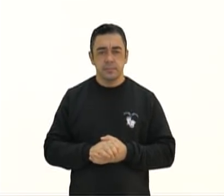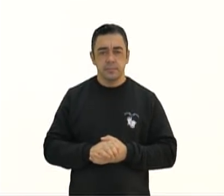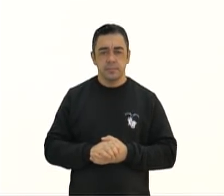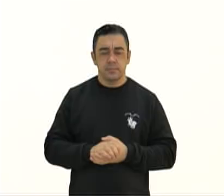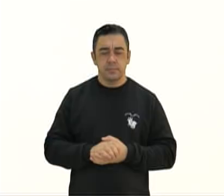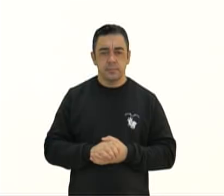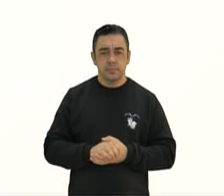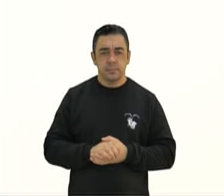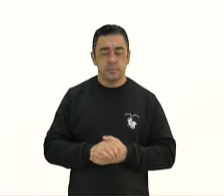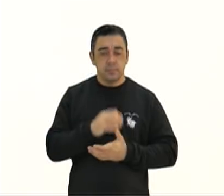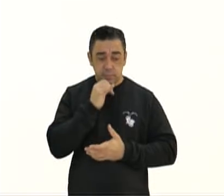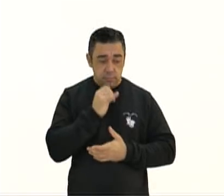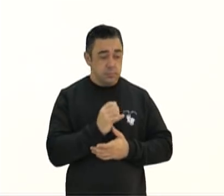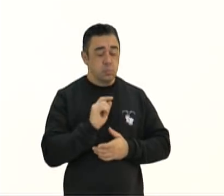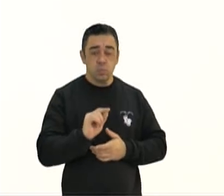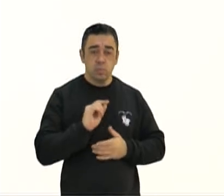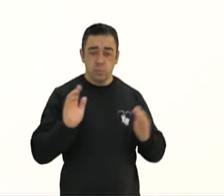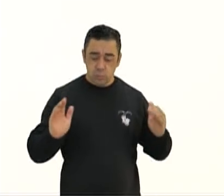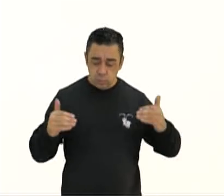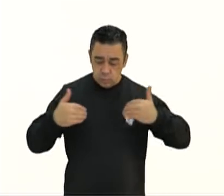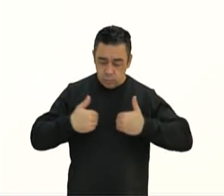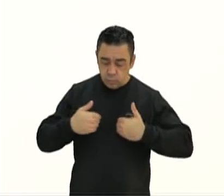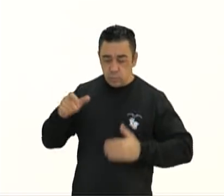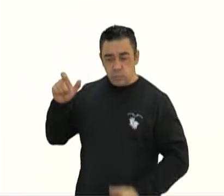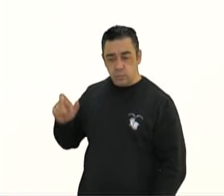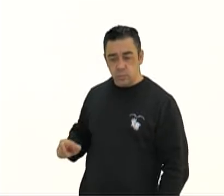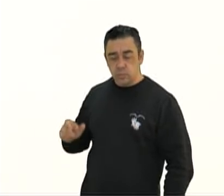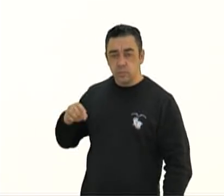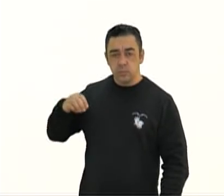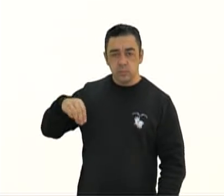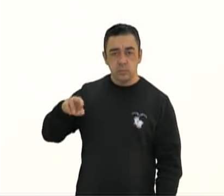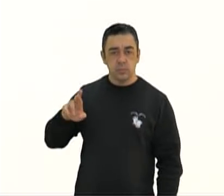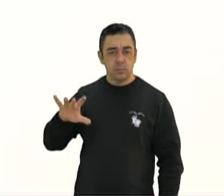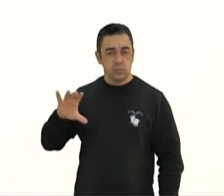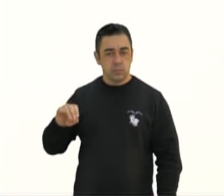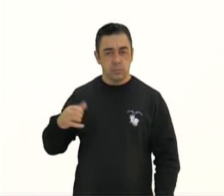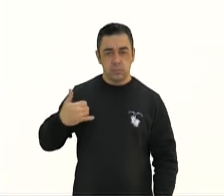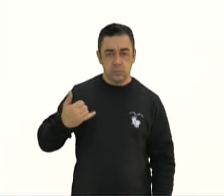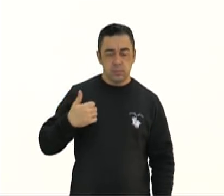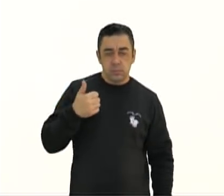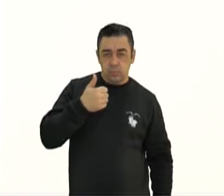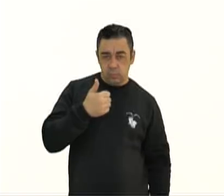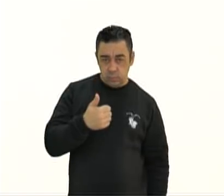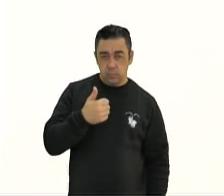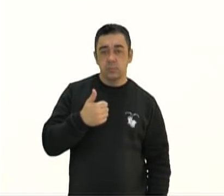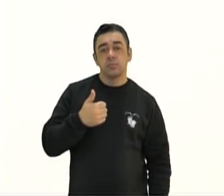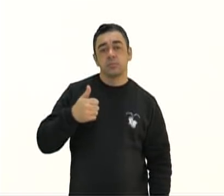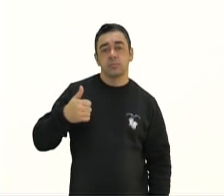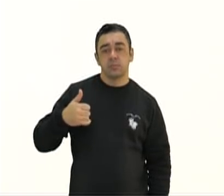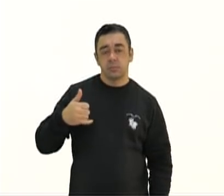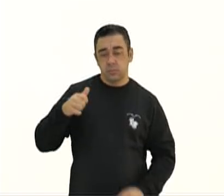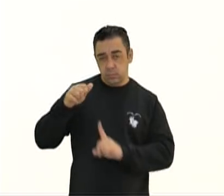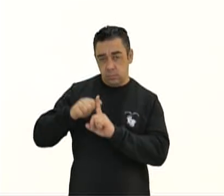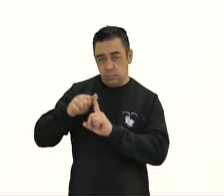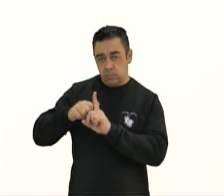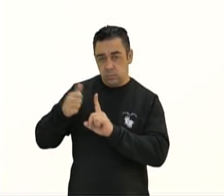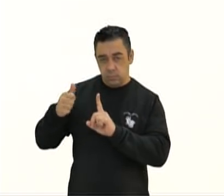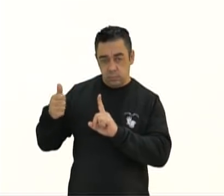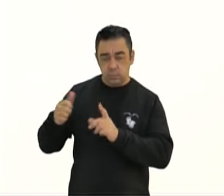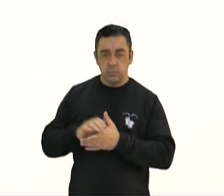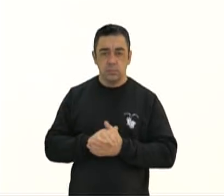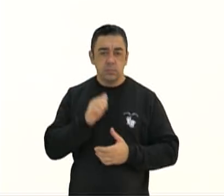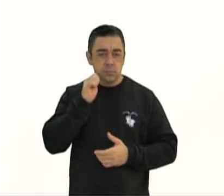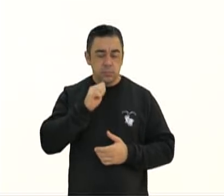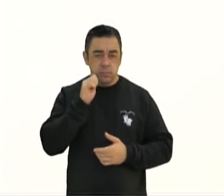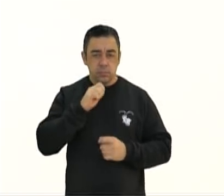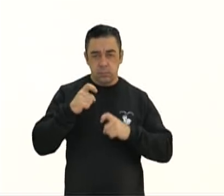A confirmação do autismo na vida do Murilo se deu com 1 ano e 11 meses. Uma neuropediatra muito